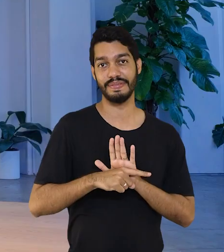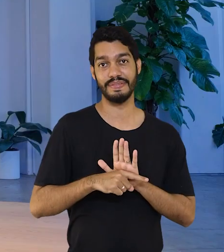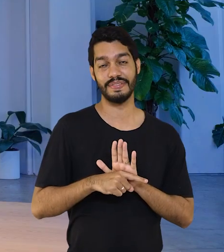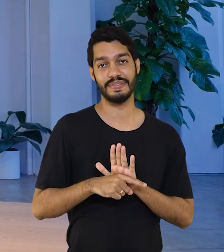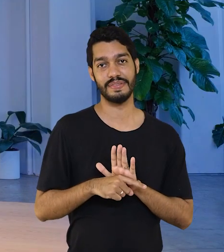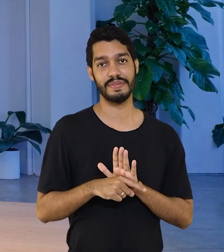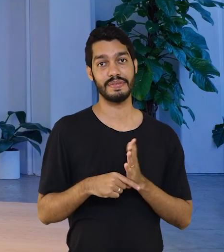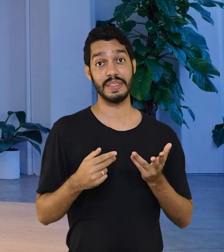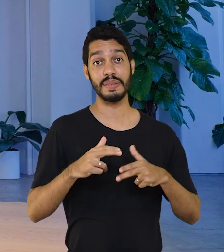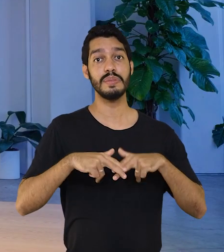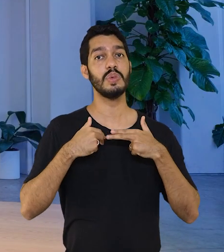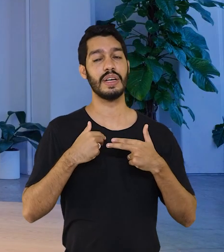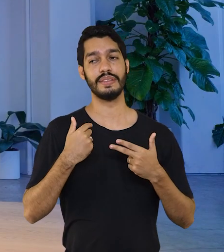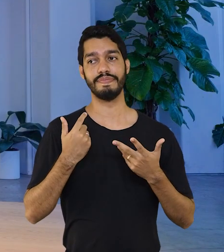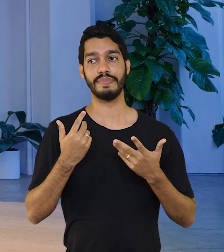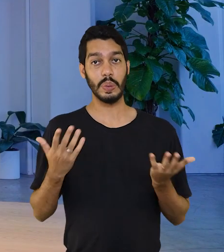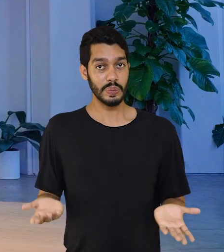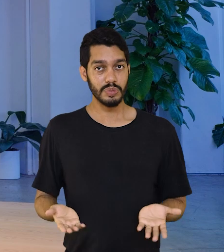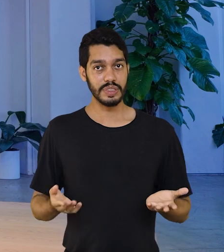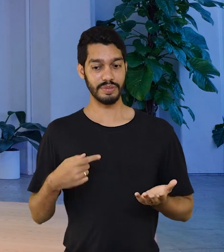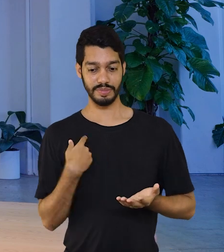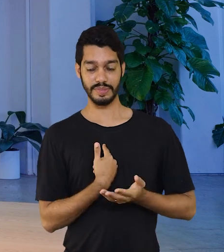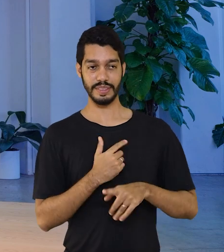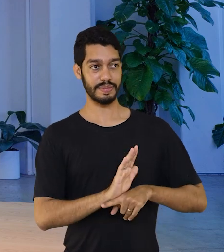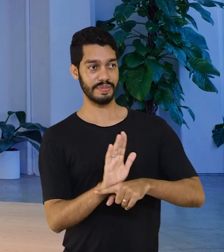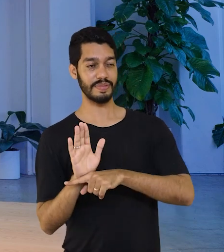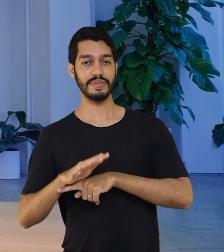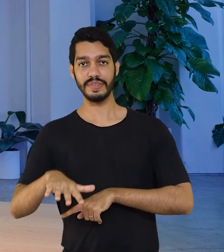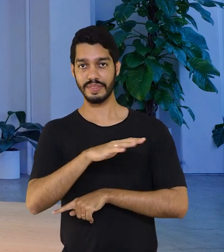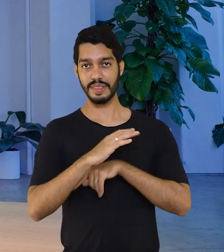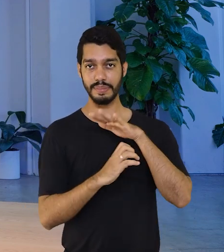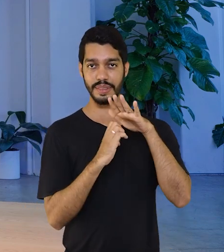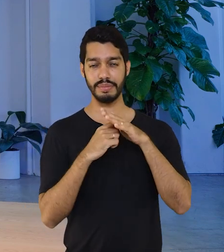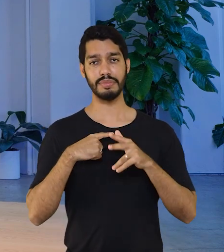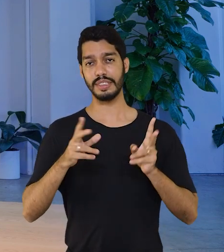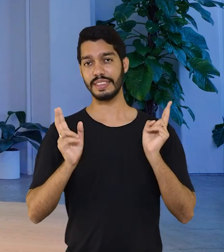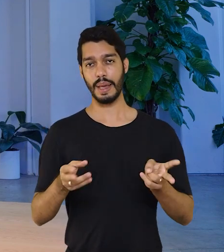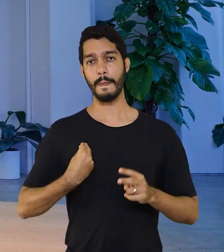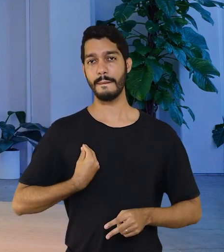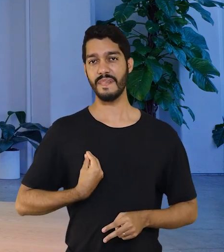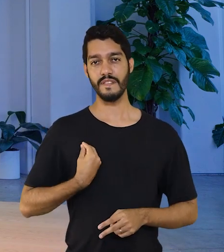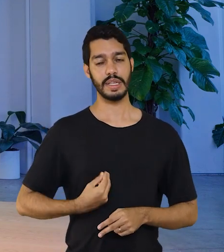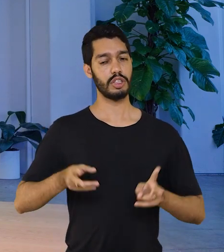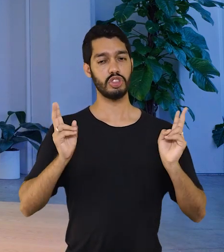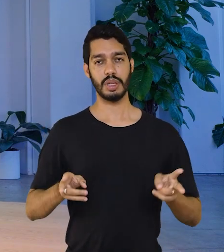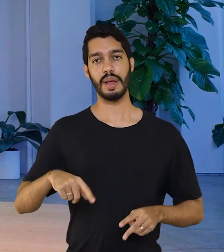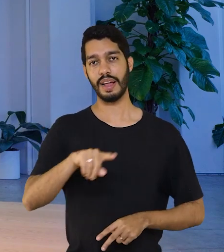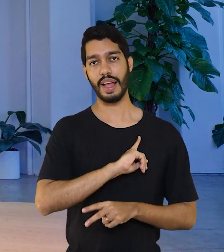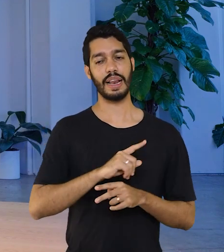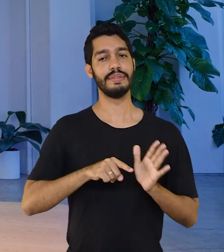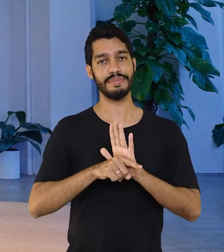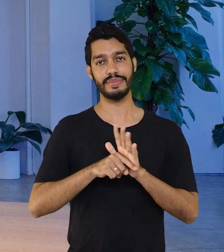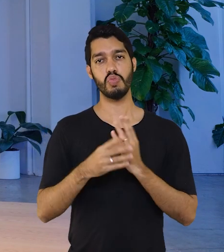sabe? Né, quando o universo que a gente ajuda, que são essas empresas, pensa que elas a vida toda fizeram pesquisa.